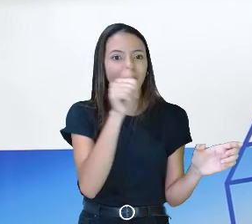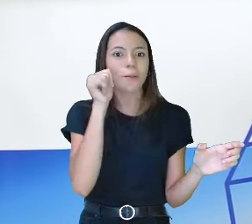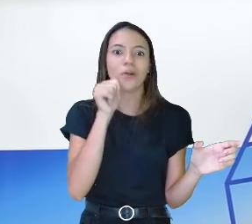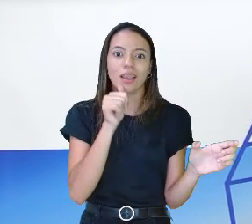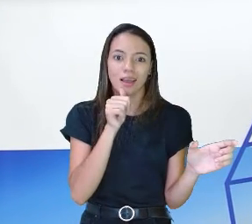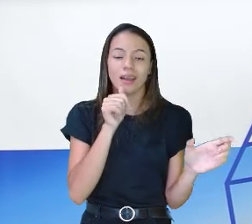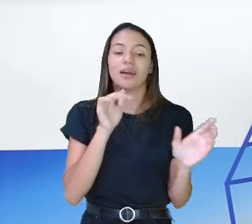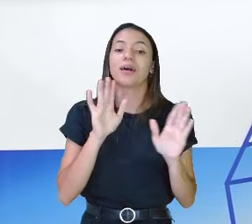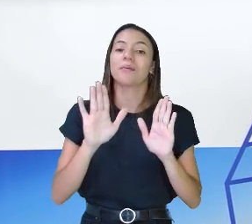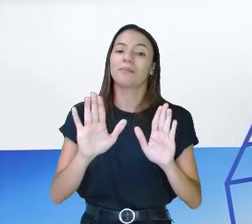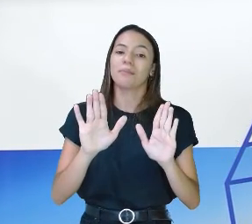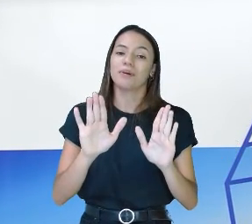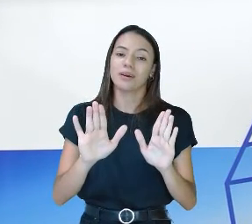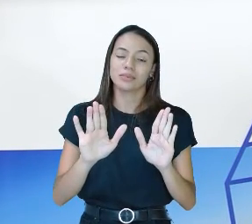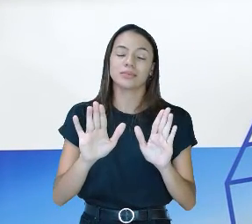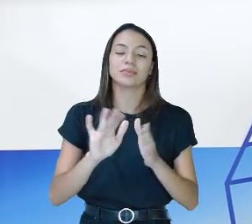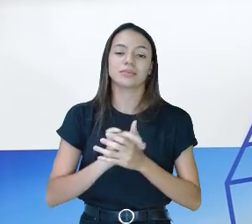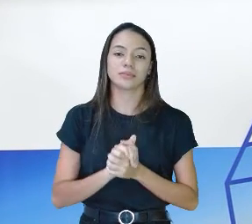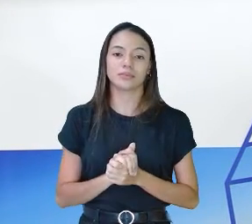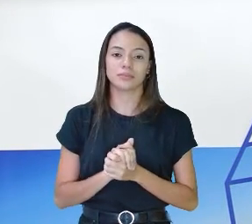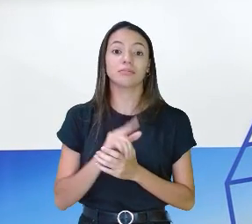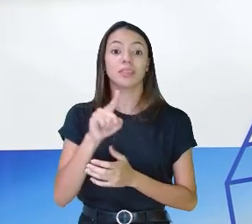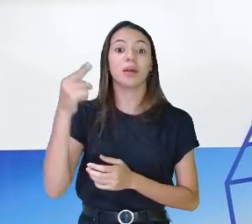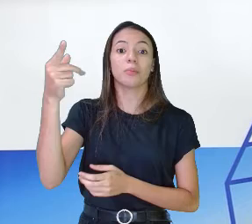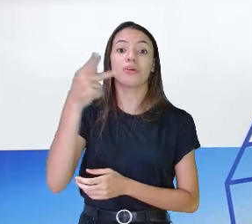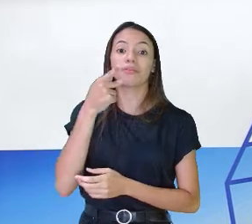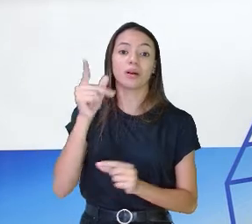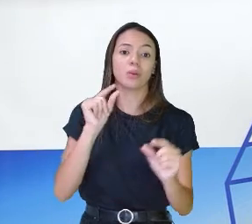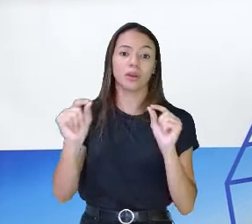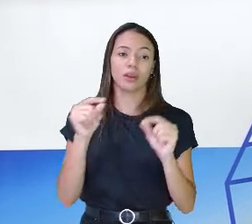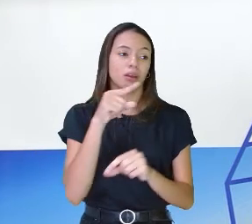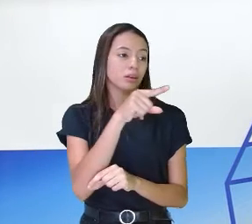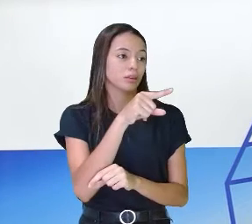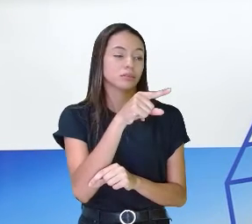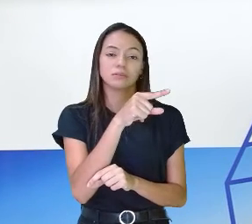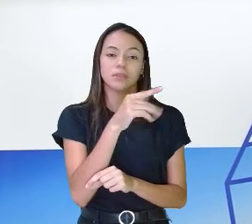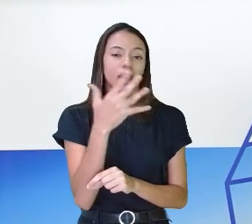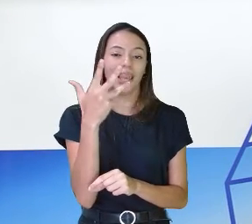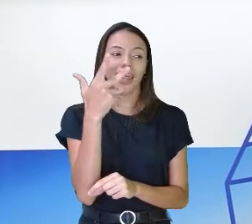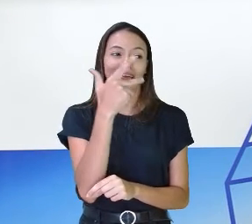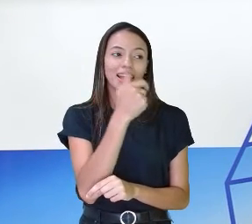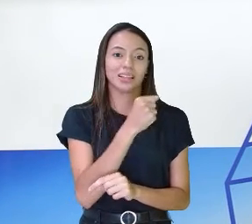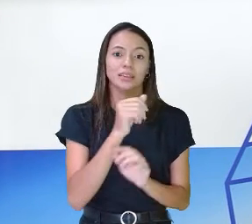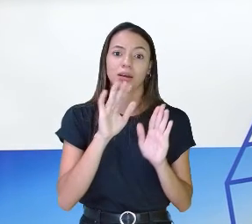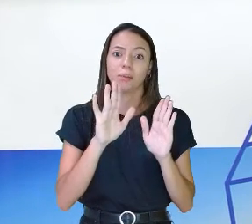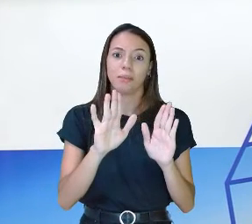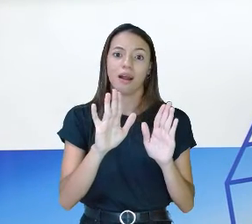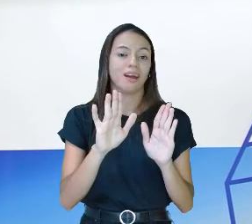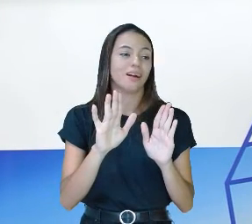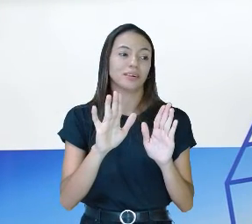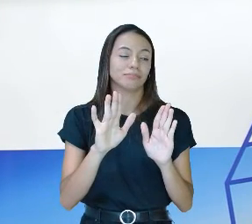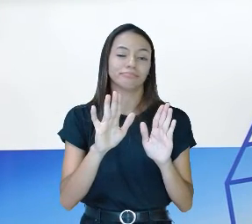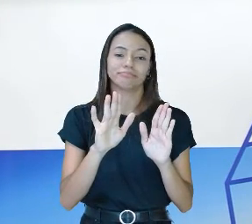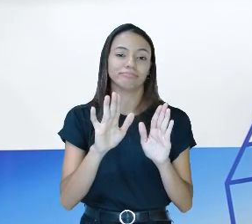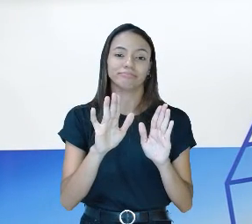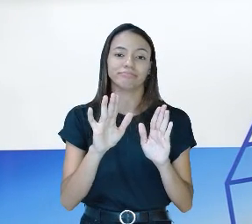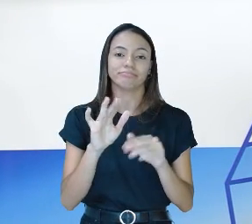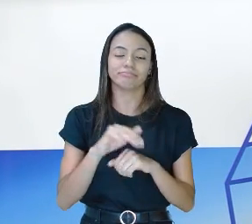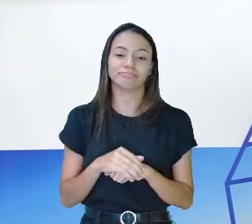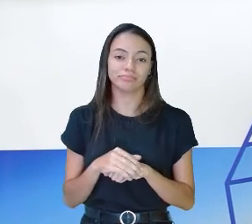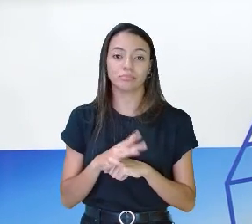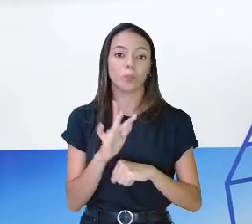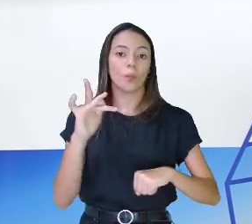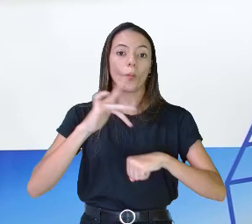da moça, mas ele vai e diz, não, um amor. E aqui ele está sendo irônico porque é incoerente, mas